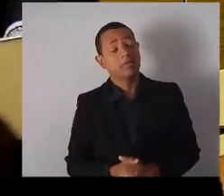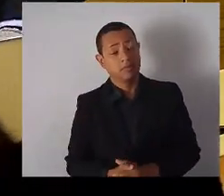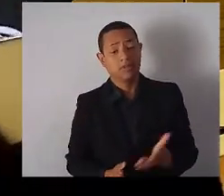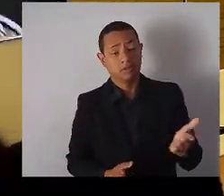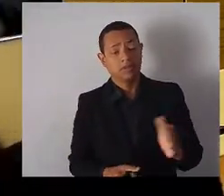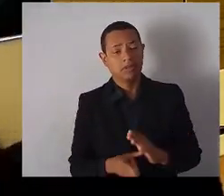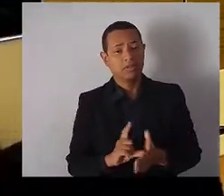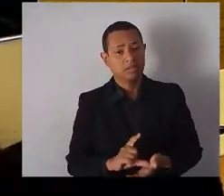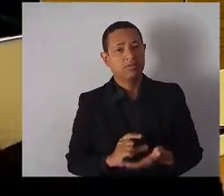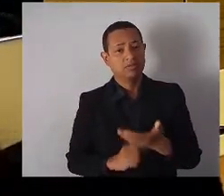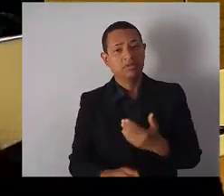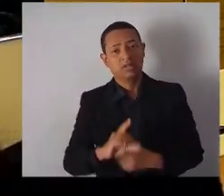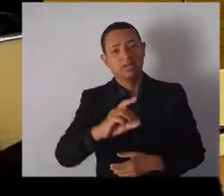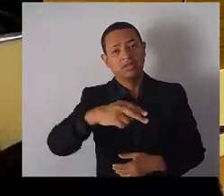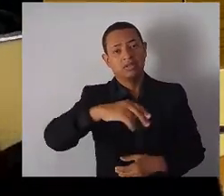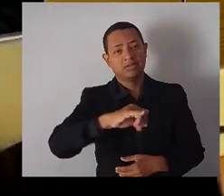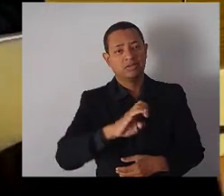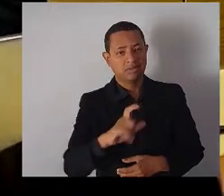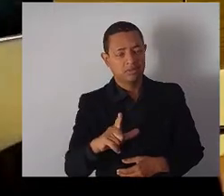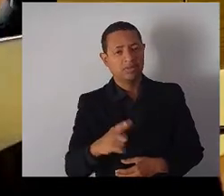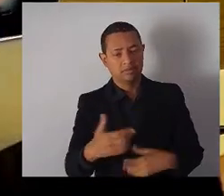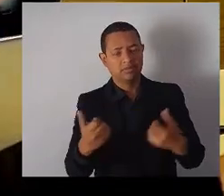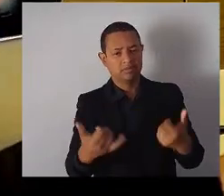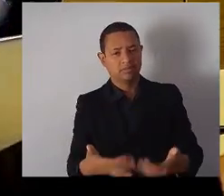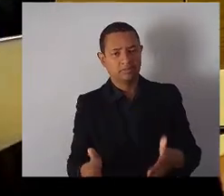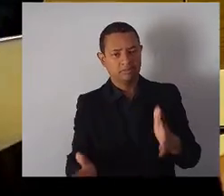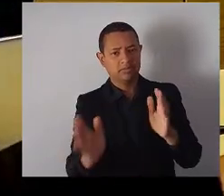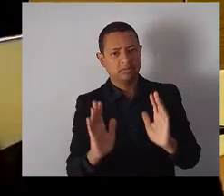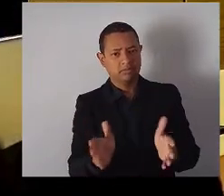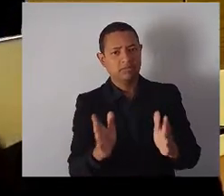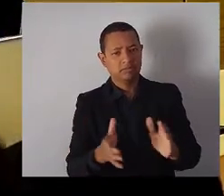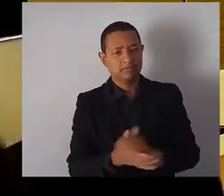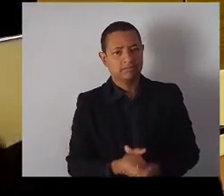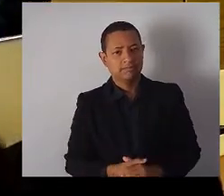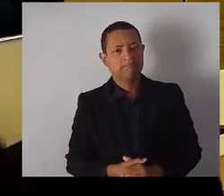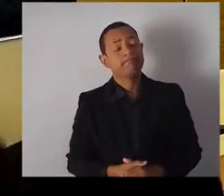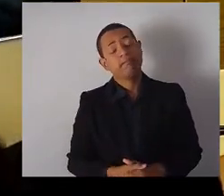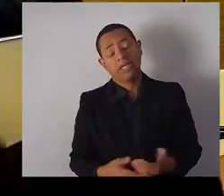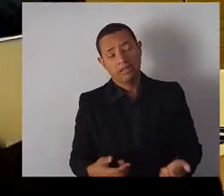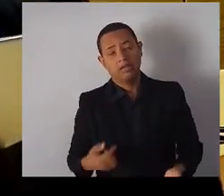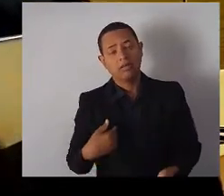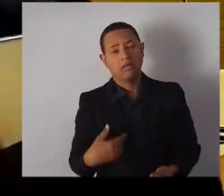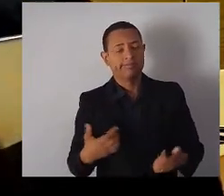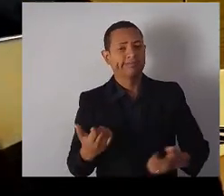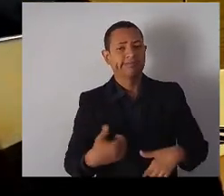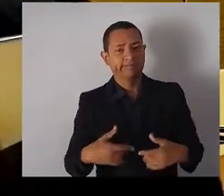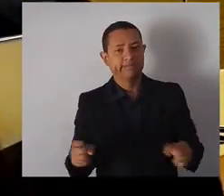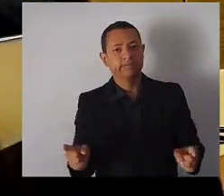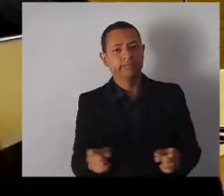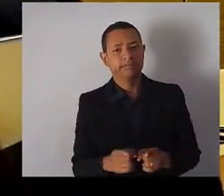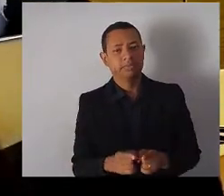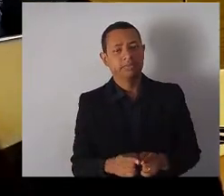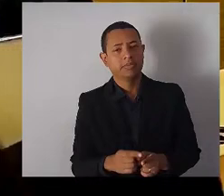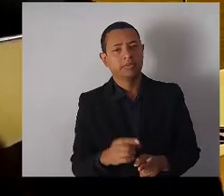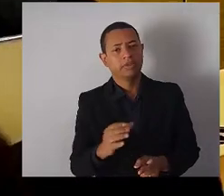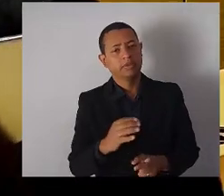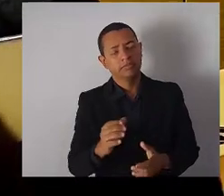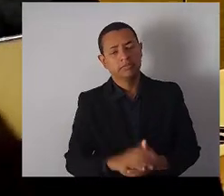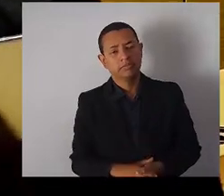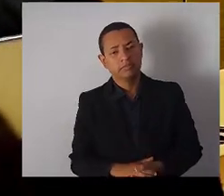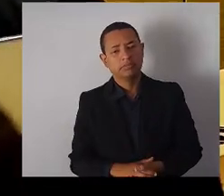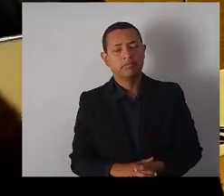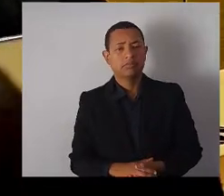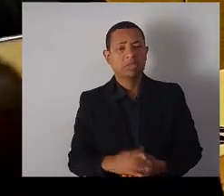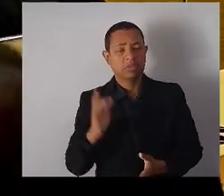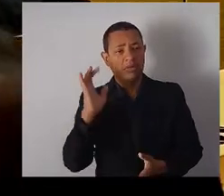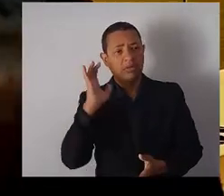o desembargador Daniel. Então, eu, com essas brevíssimas palavras, eu penso que seria o caso de extinguir